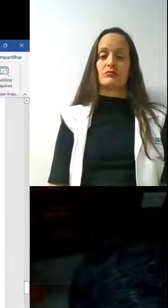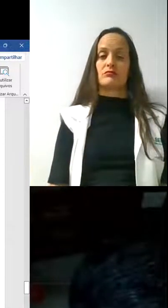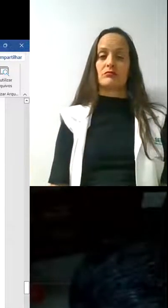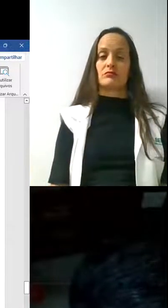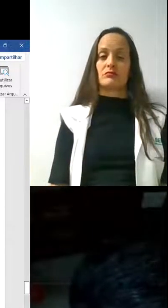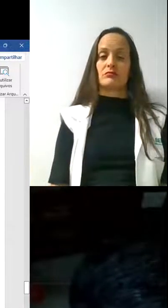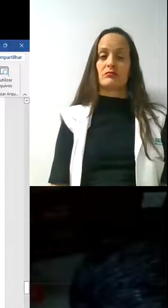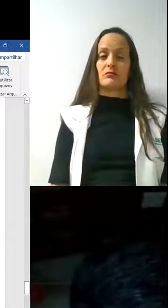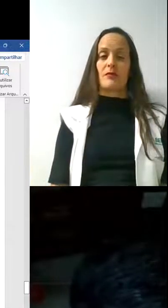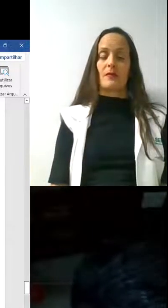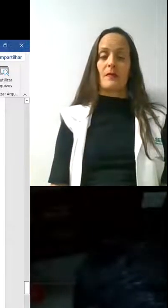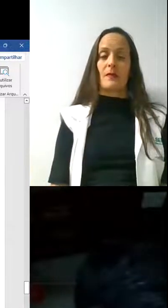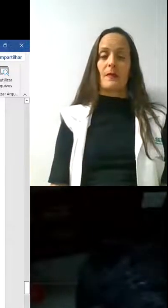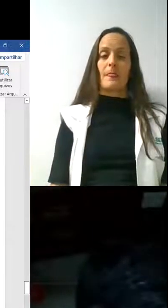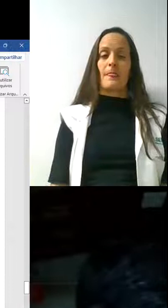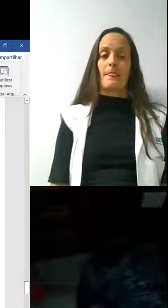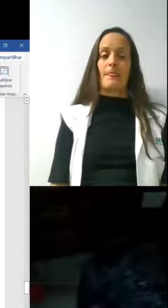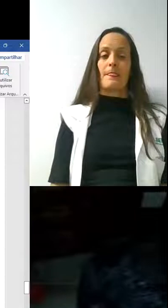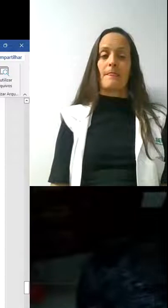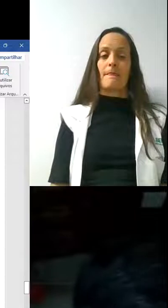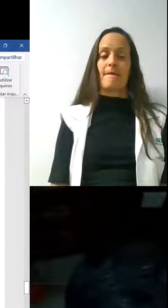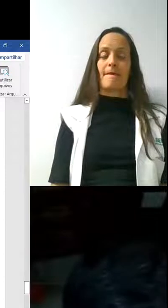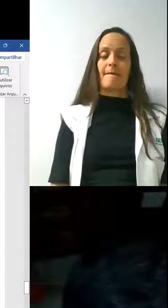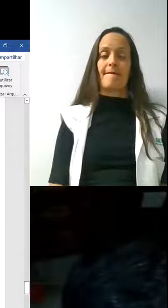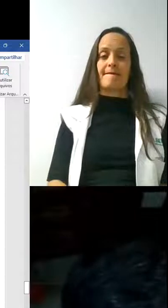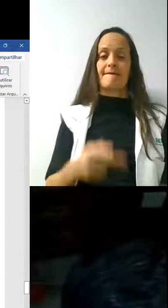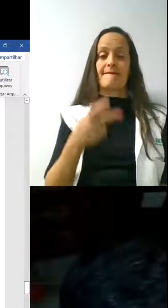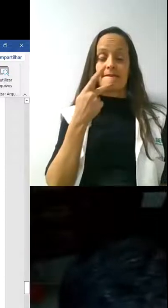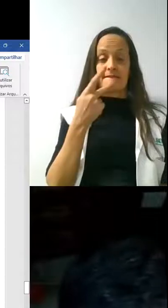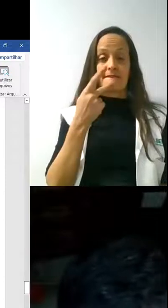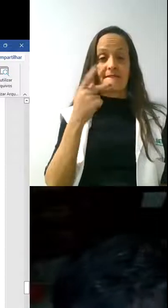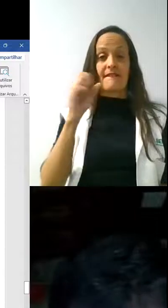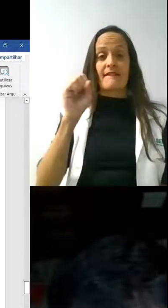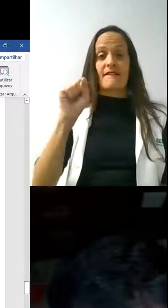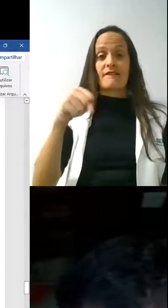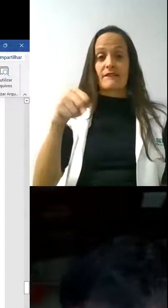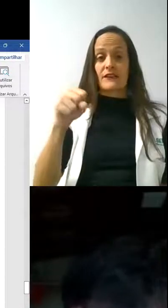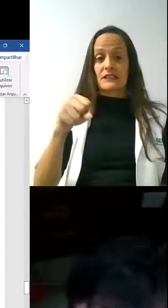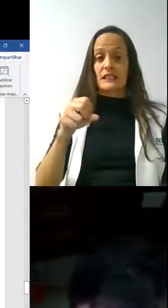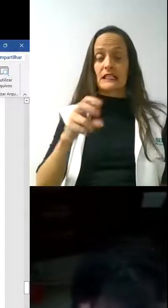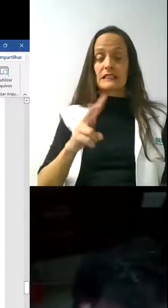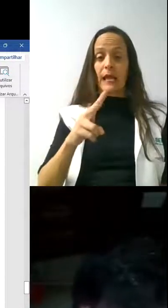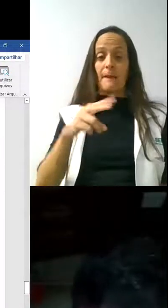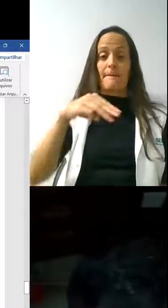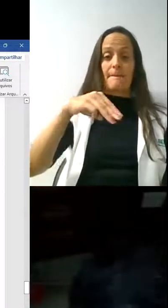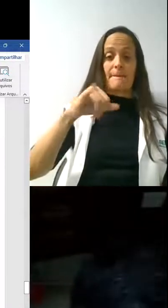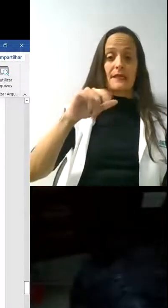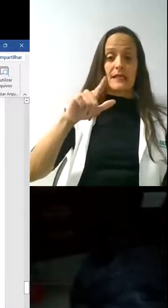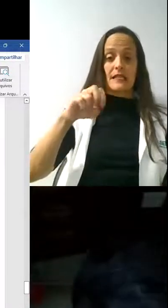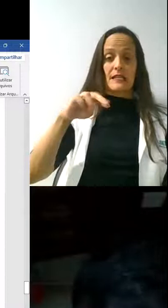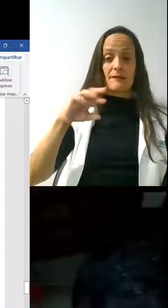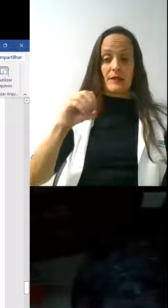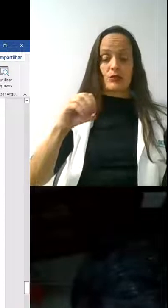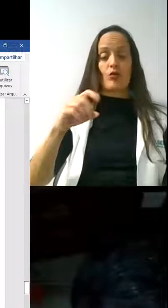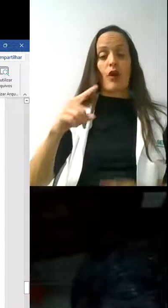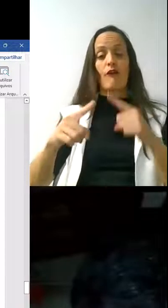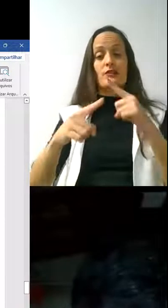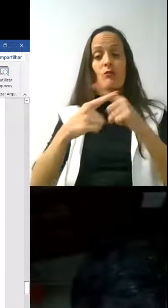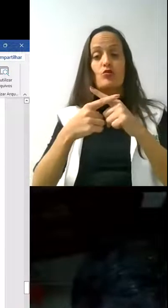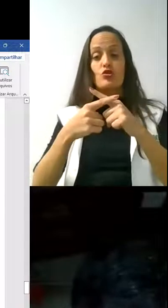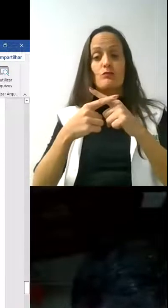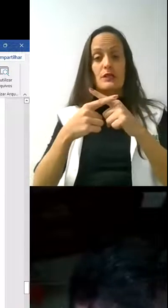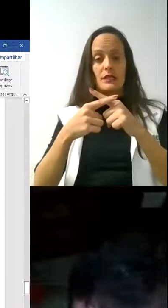Sim, de metro para milímetro, eu Você estou está dividindo. multiplicando. Tipo assim, Multi... isso, porque assim,